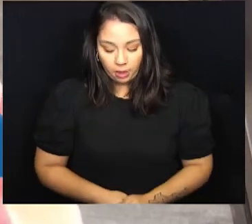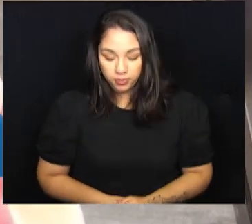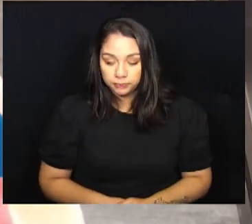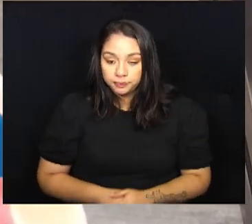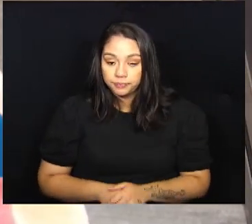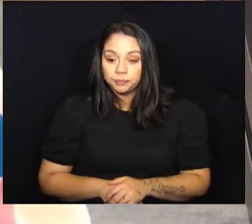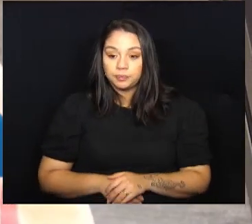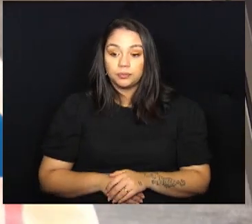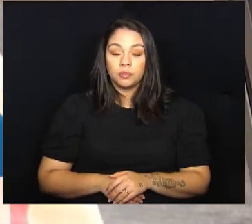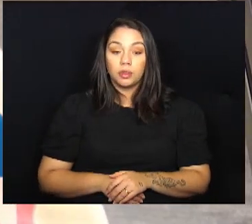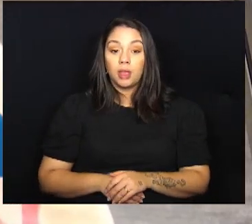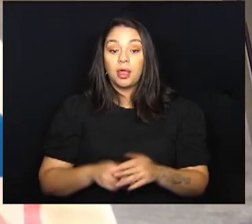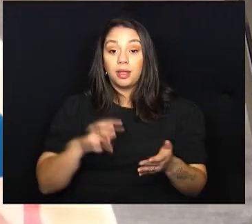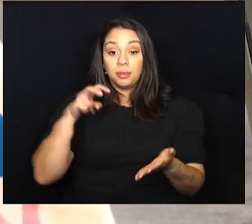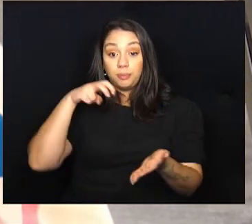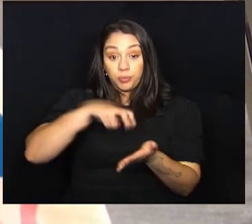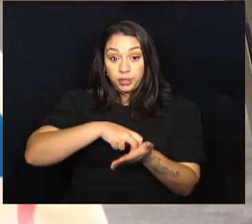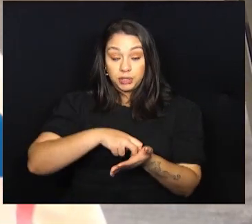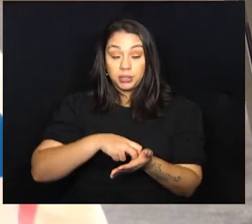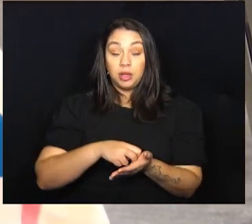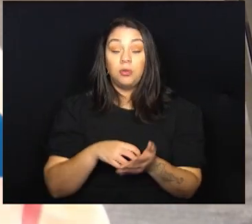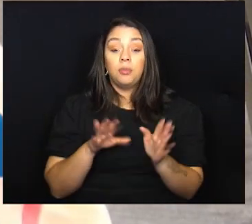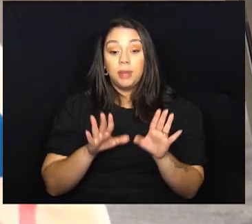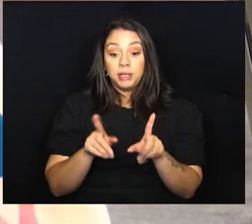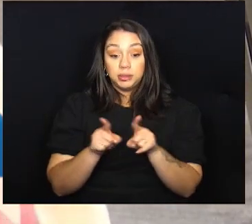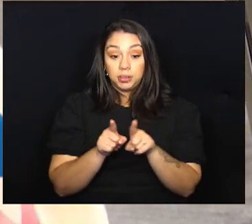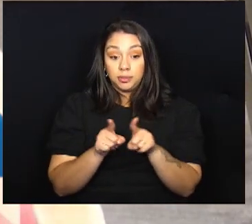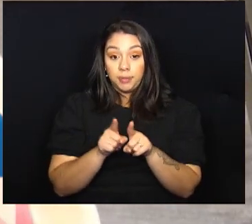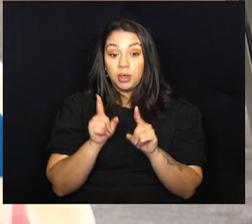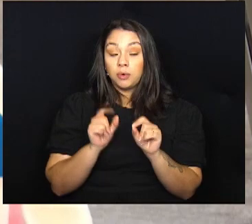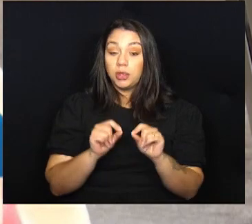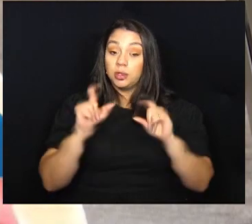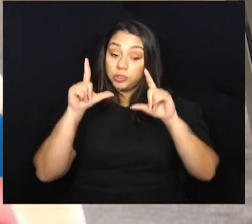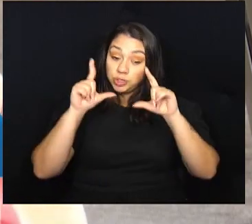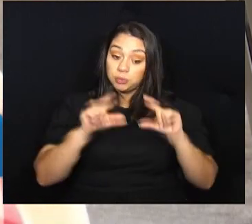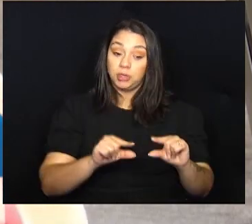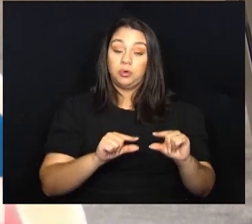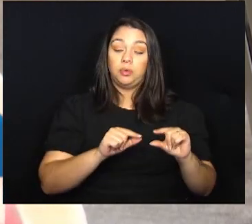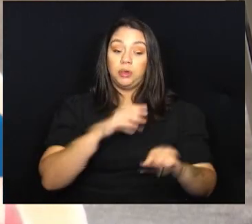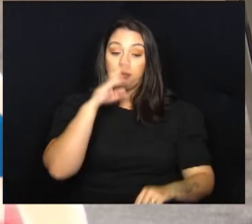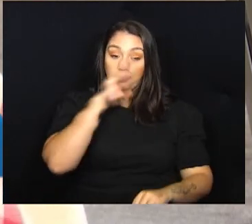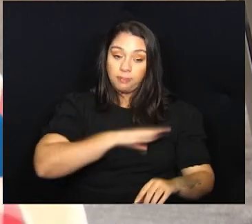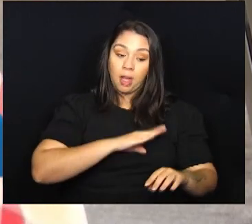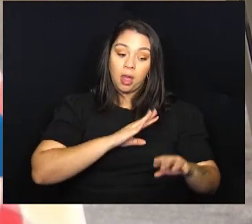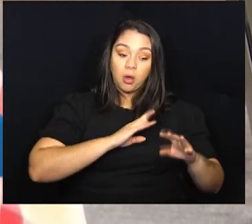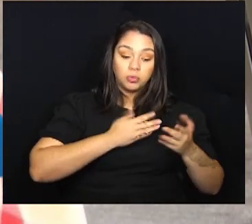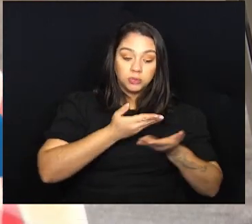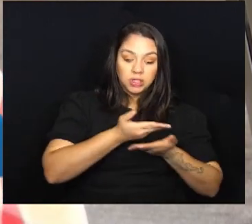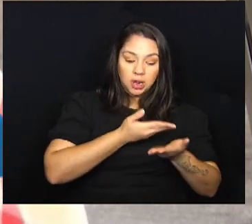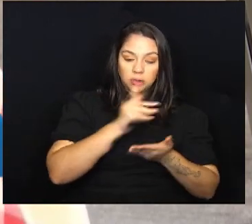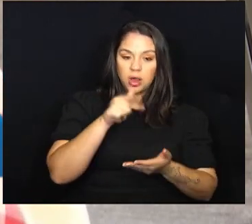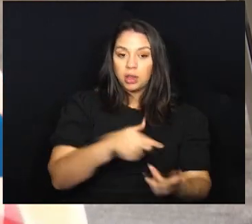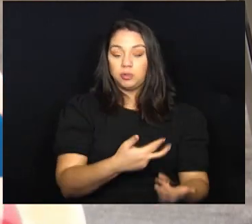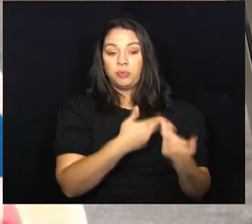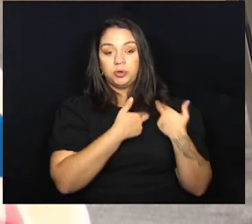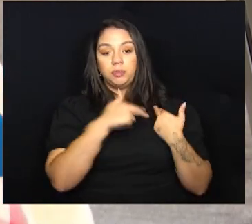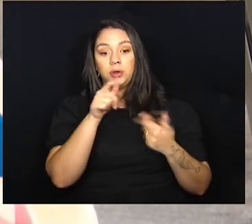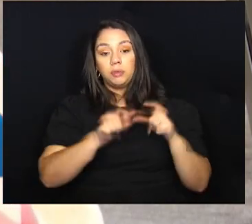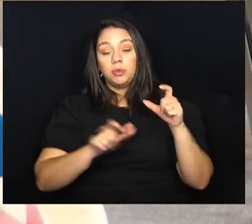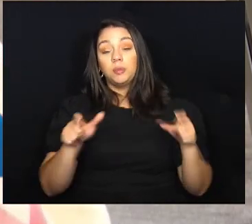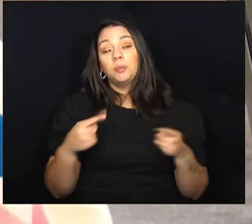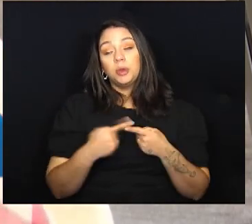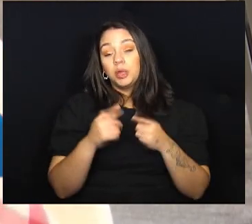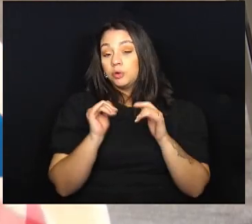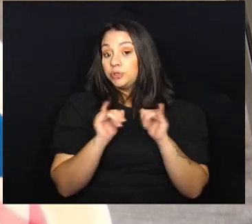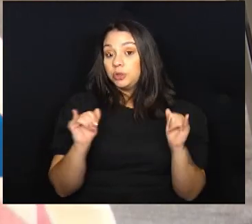trazer punição, trazer também, inibir, né, os maus tratos, responsabilizar os tutores, porque eu sempre digo que ninguém